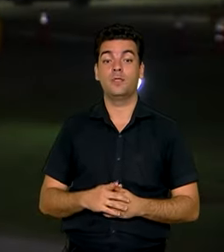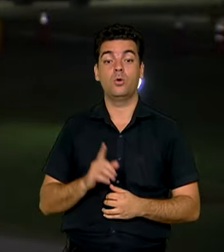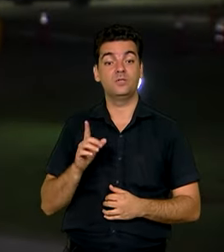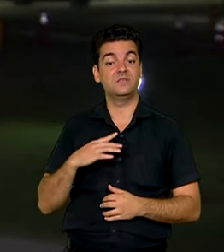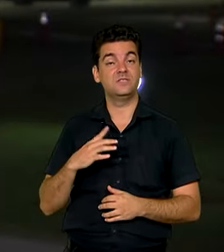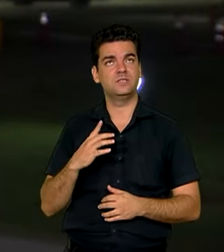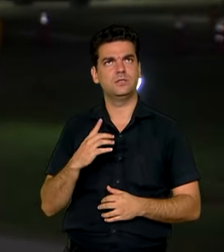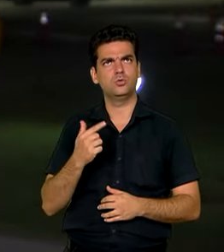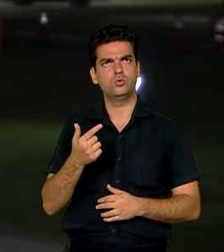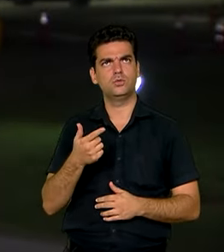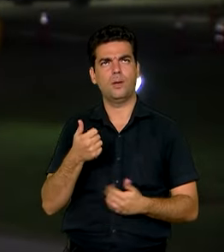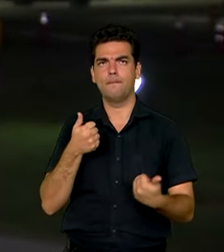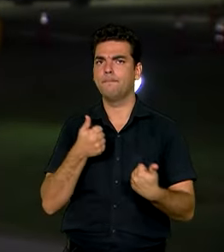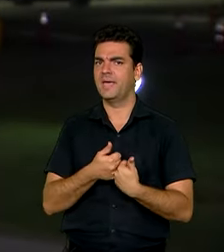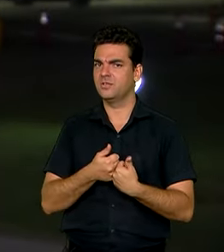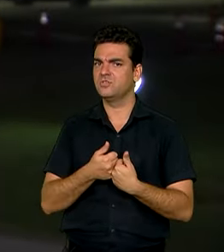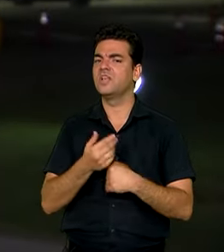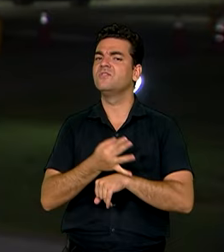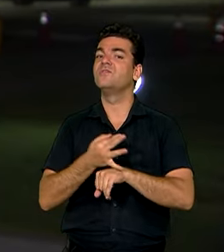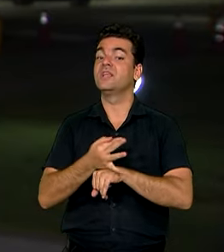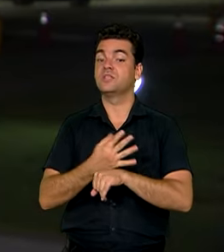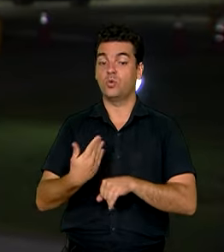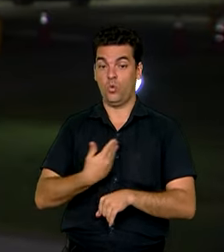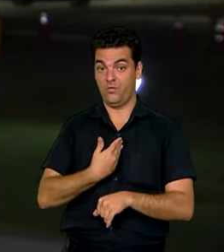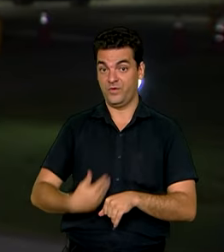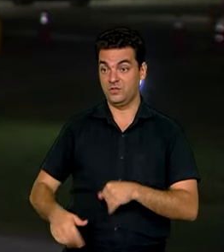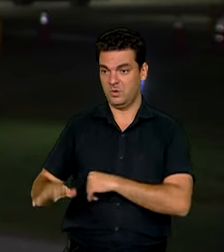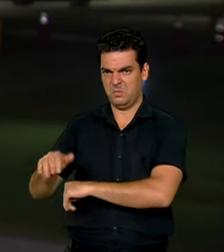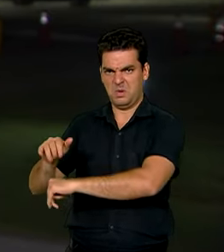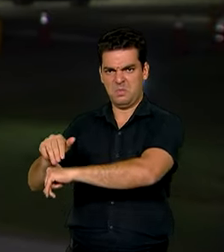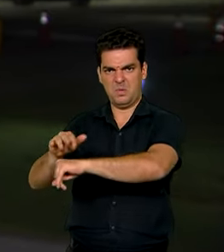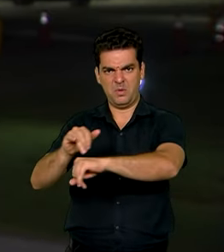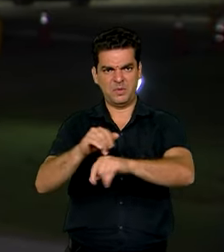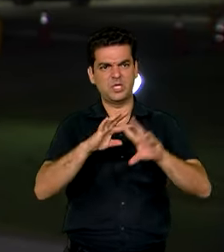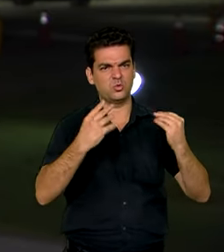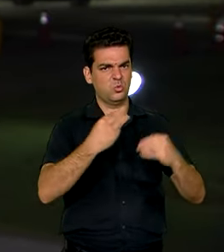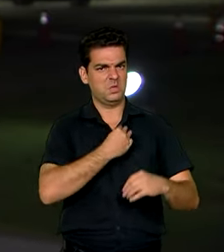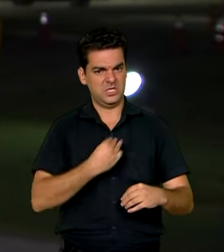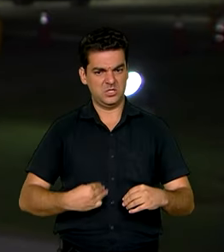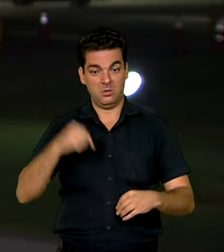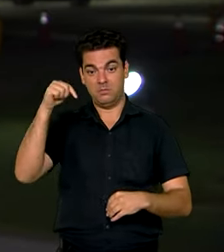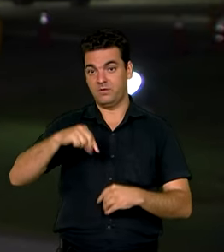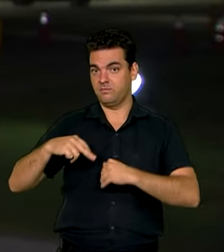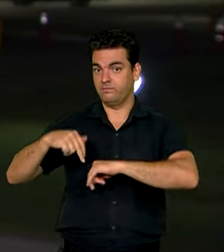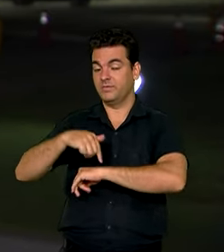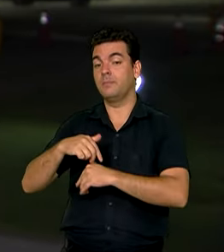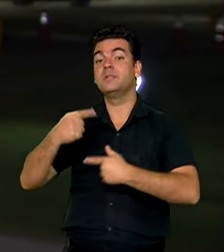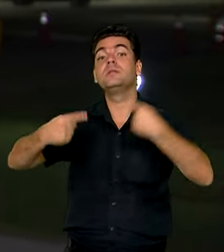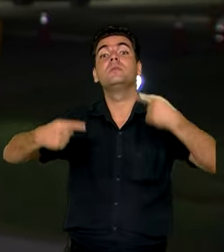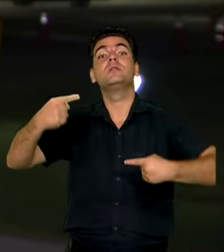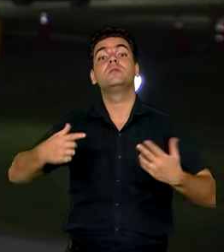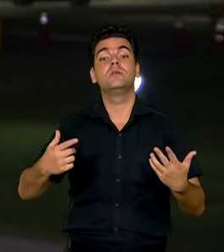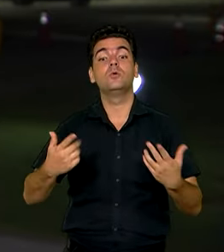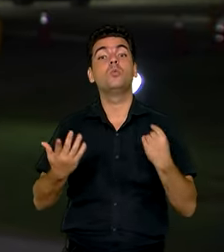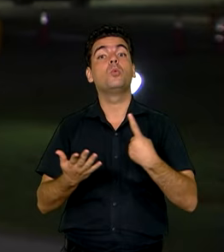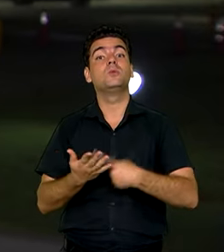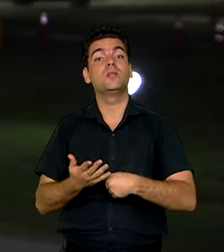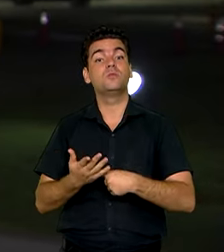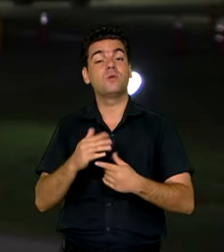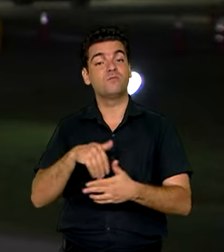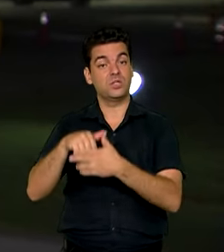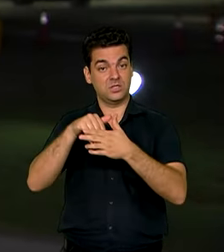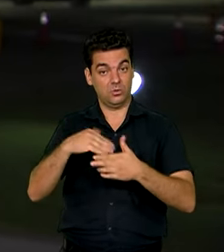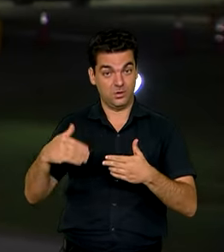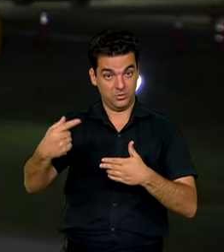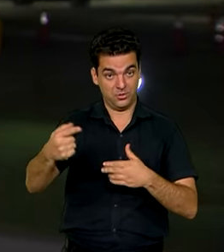12 dias do recesso parlamentar, o governo federal reuniu líderes e ministros aqui no Palácio do Planalto para definir a agenda de